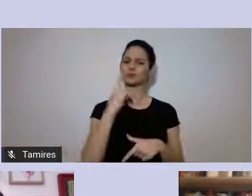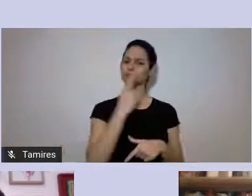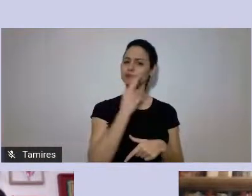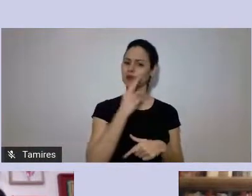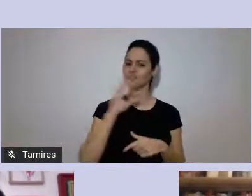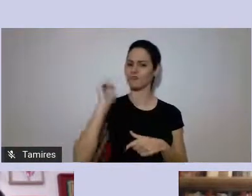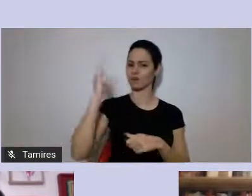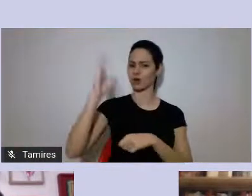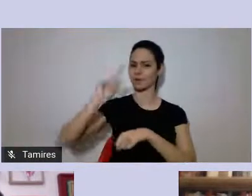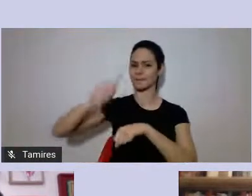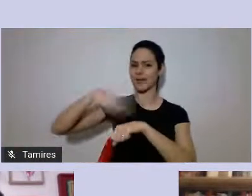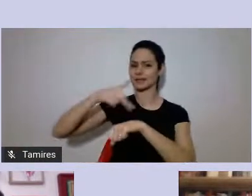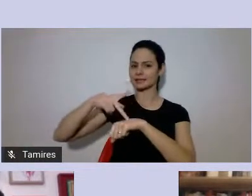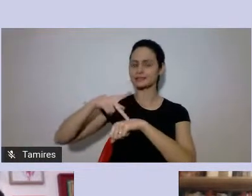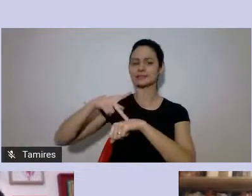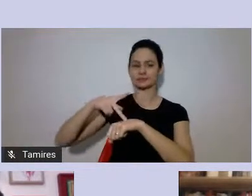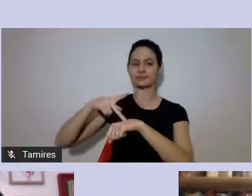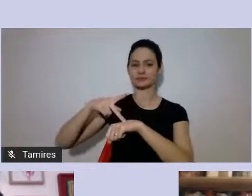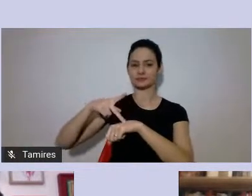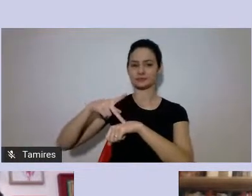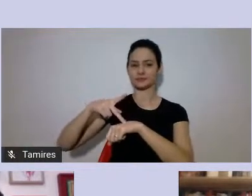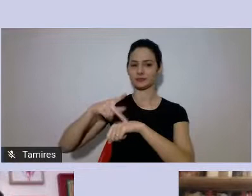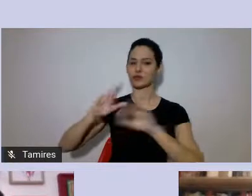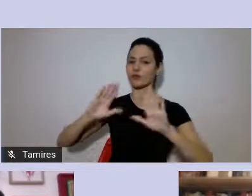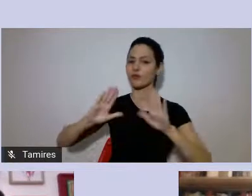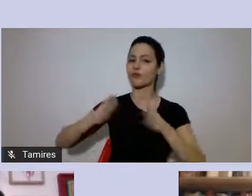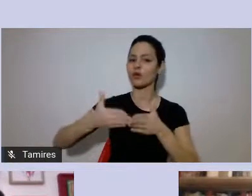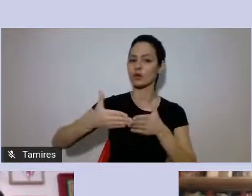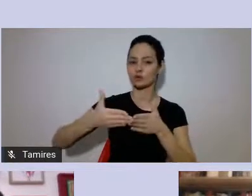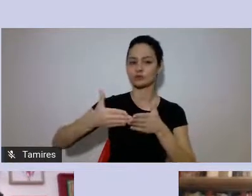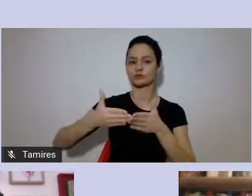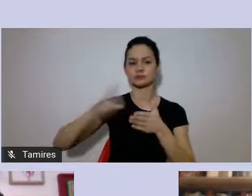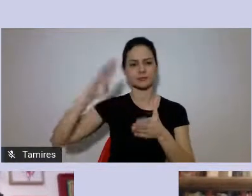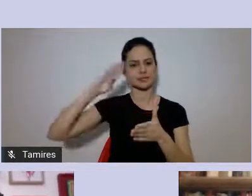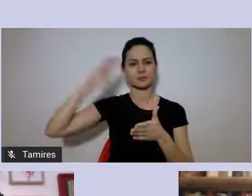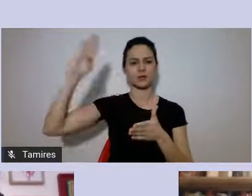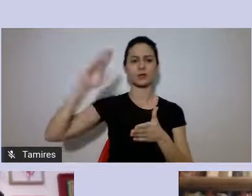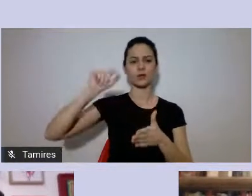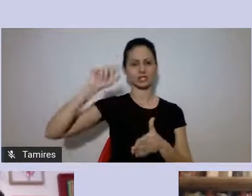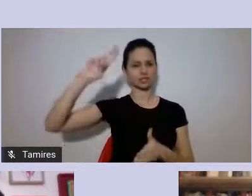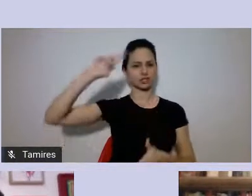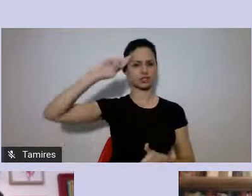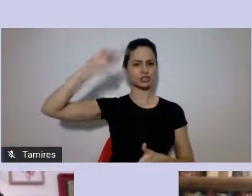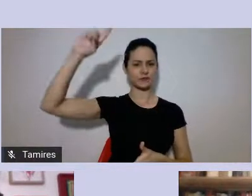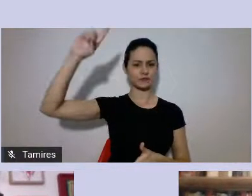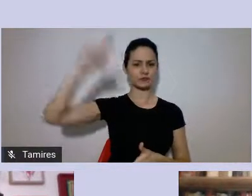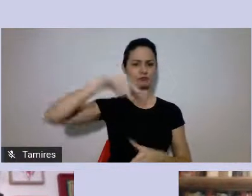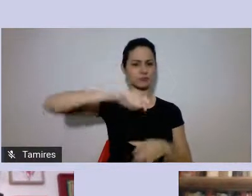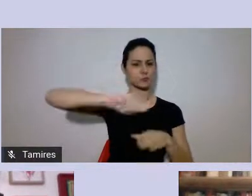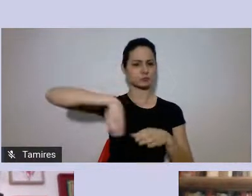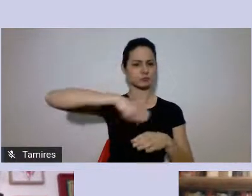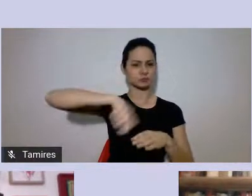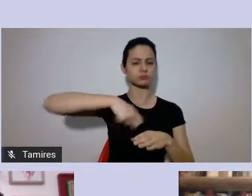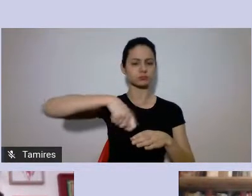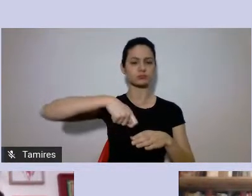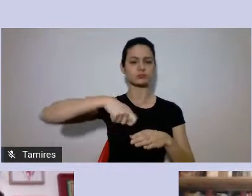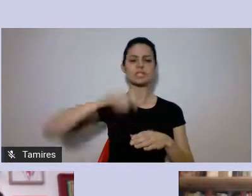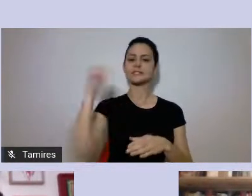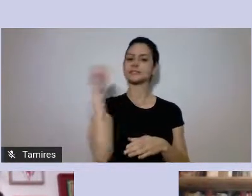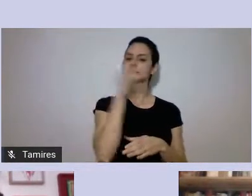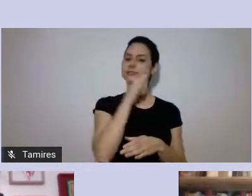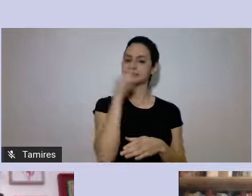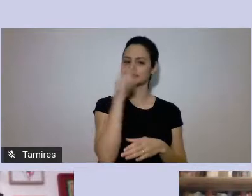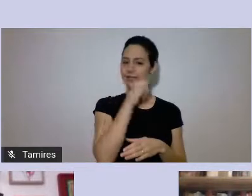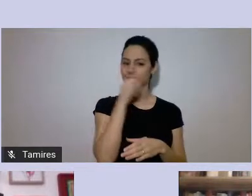internacionais, com foco principalmente, né, como chefe executivo na Itália,